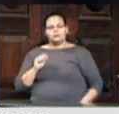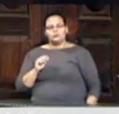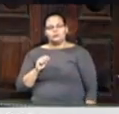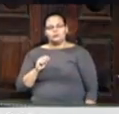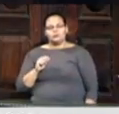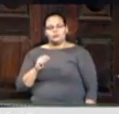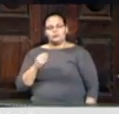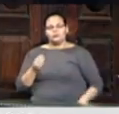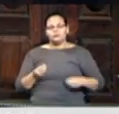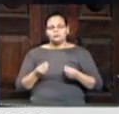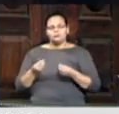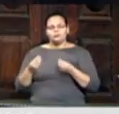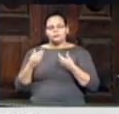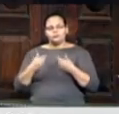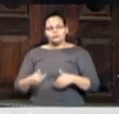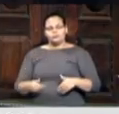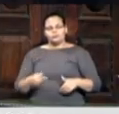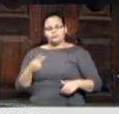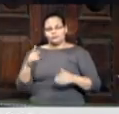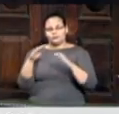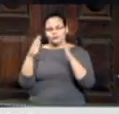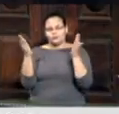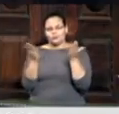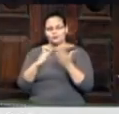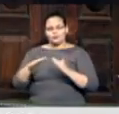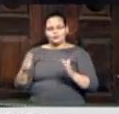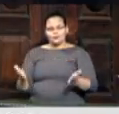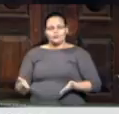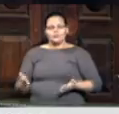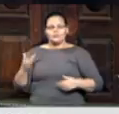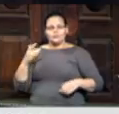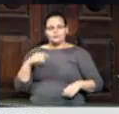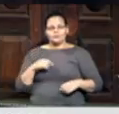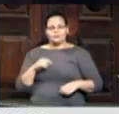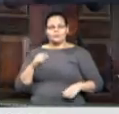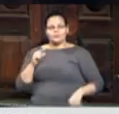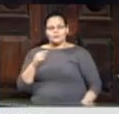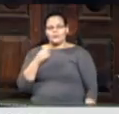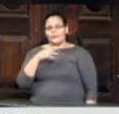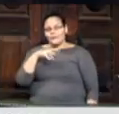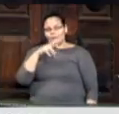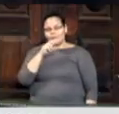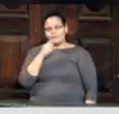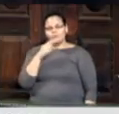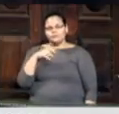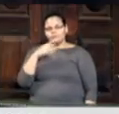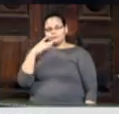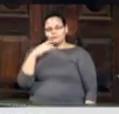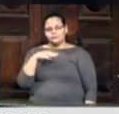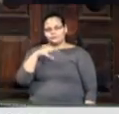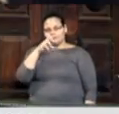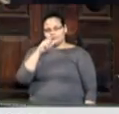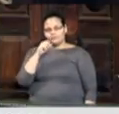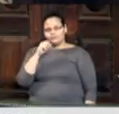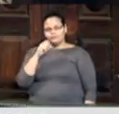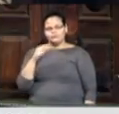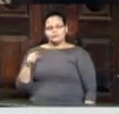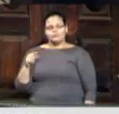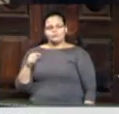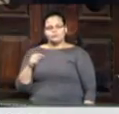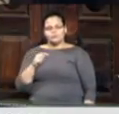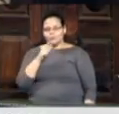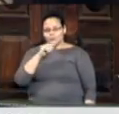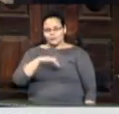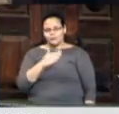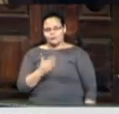corpo tépido, tuas curvas sensuais, teu hálito perfumado, as entranhas